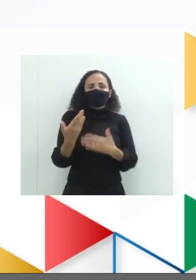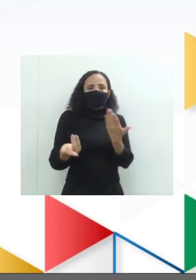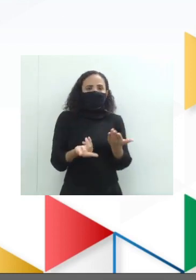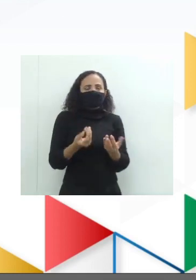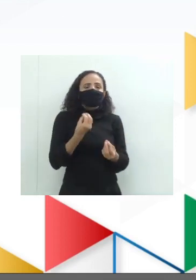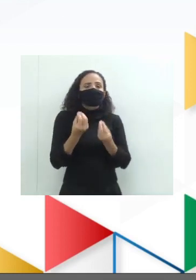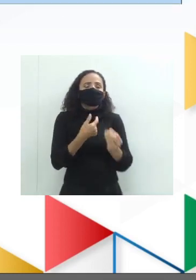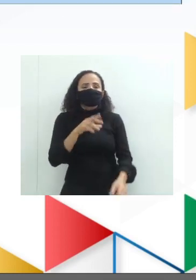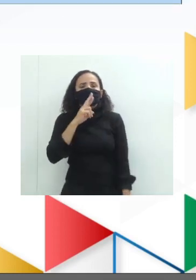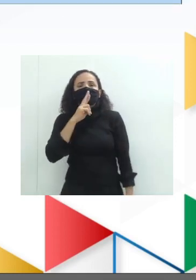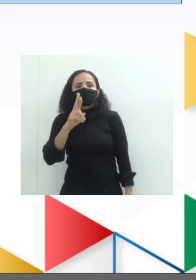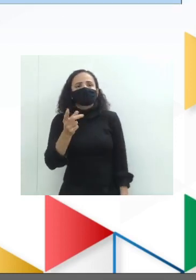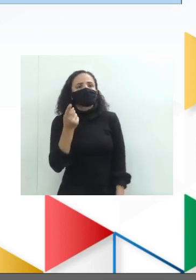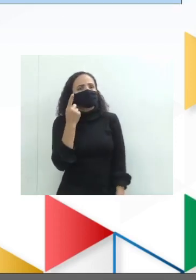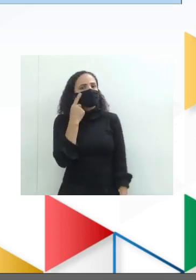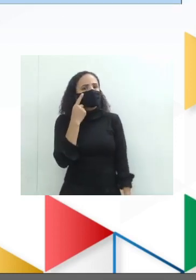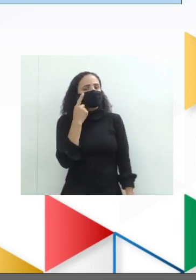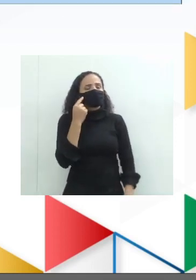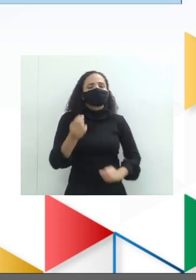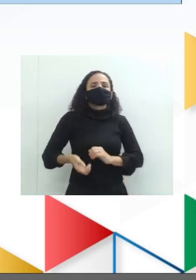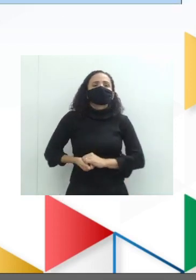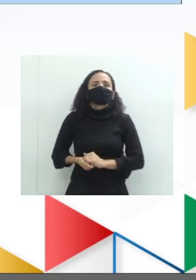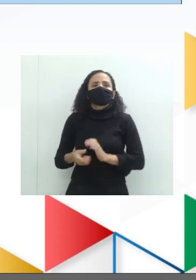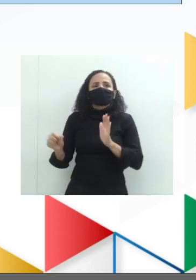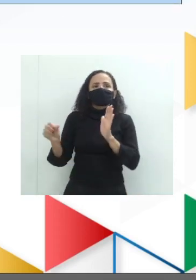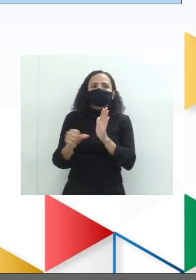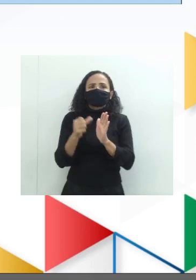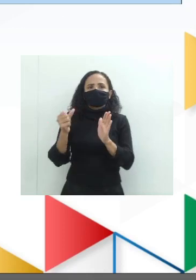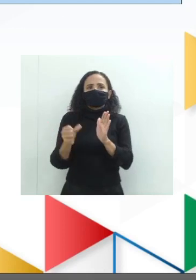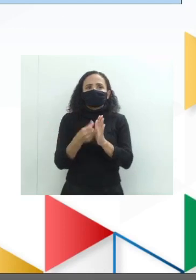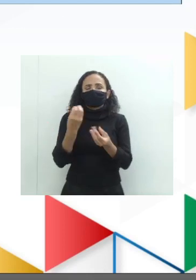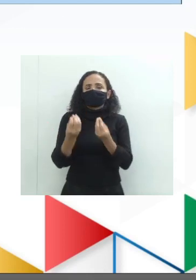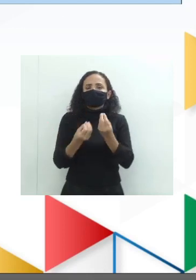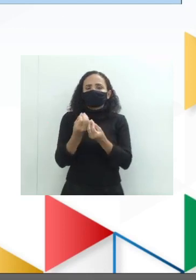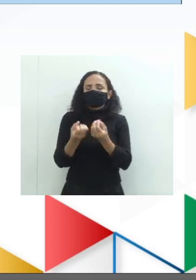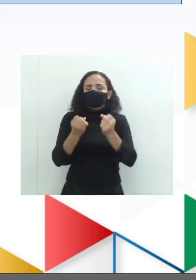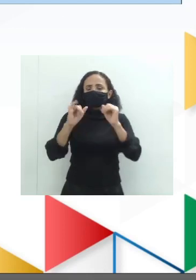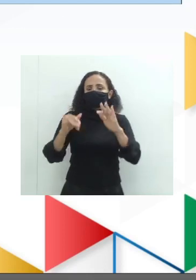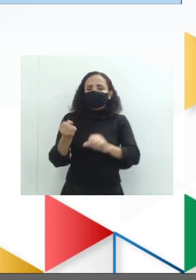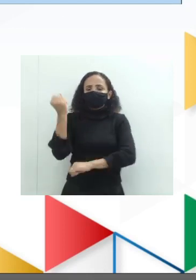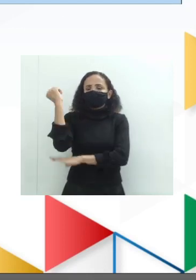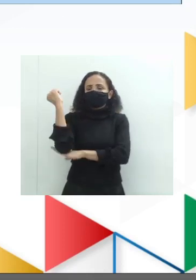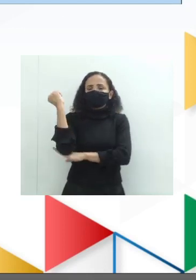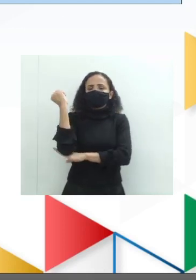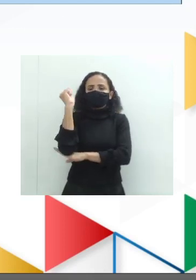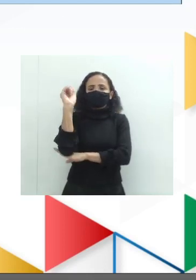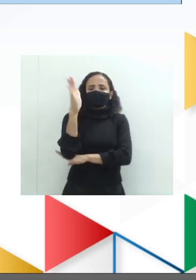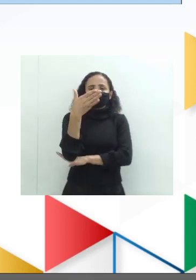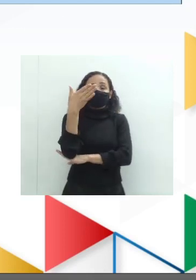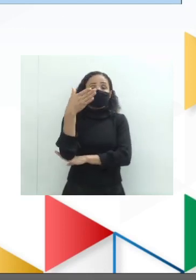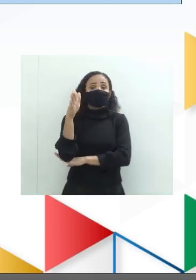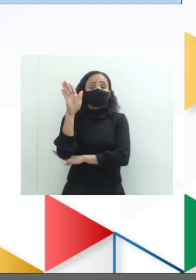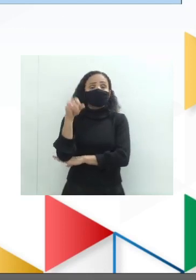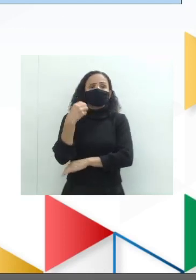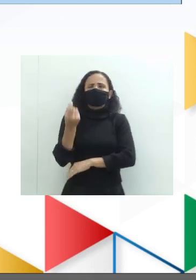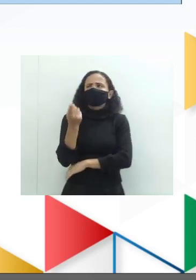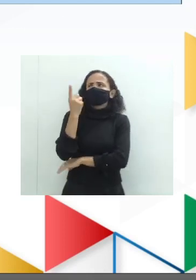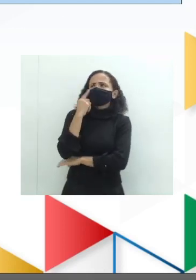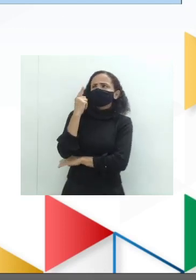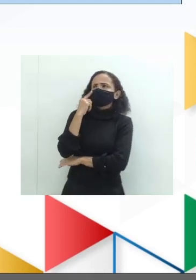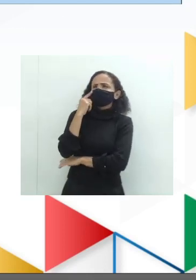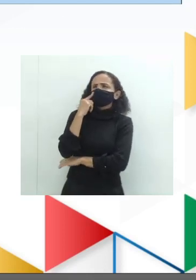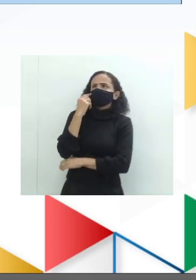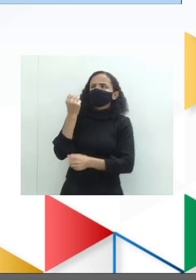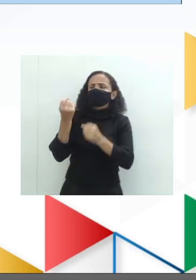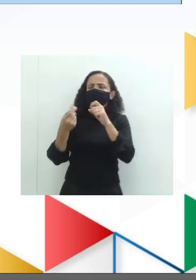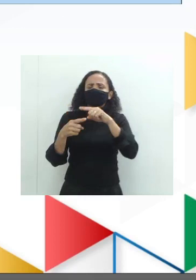a solução? Preste atenção comigo. Primeiro o item A. Quantos triângulos possui essa bandeira? Claro, olha direitinho aí.